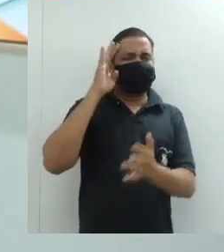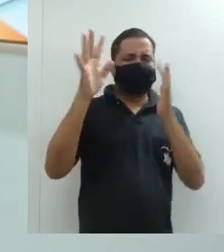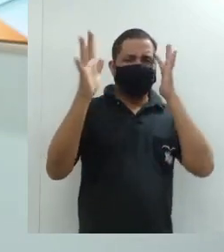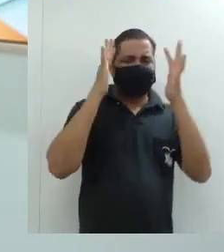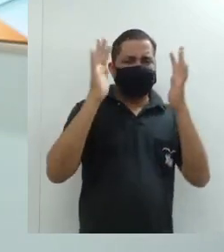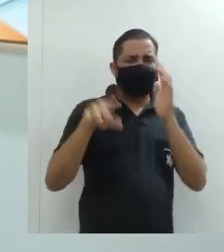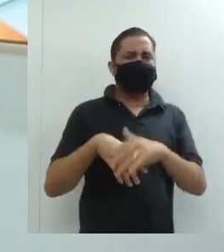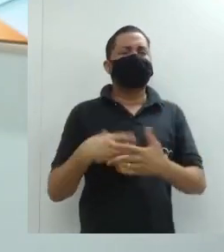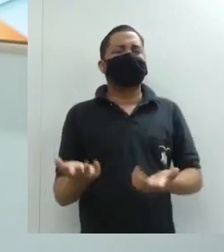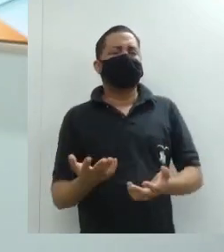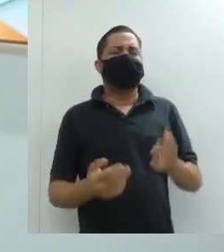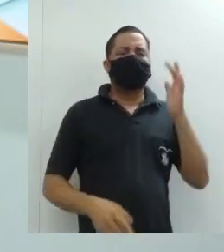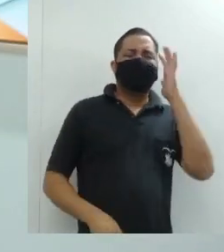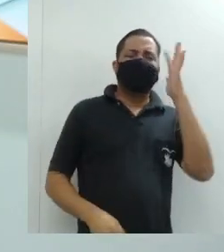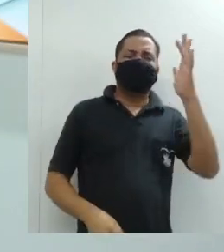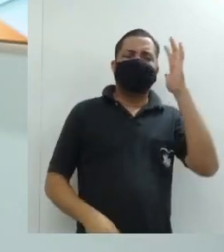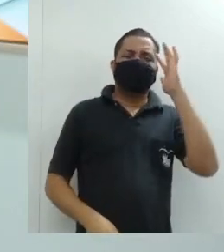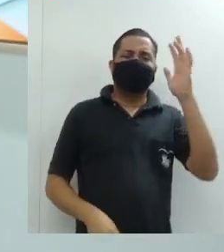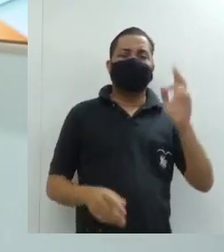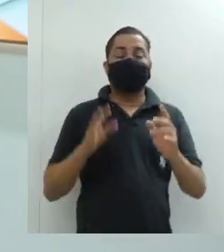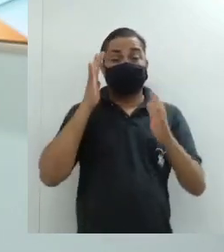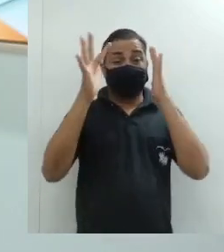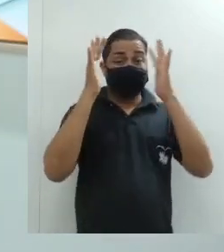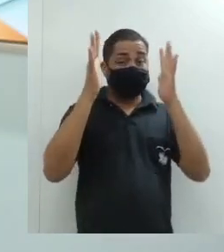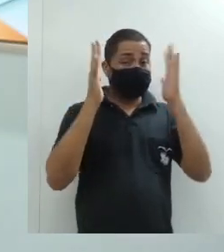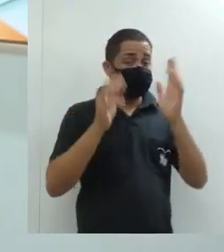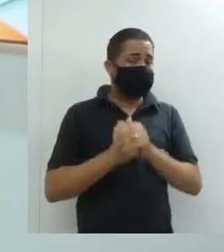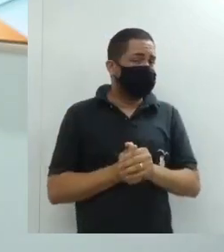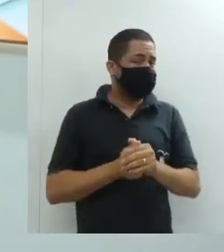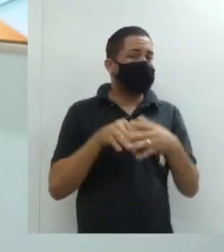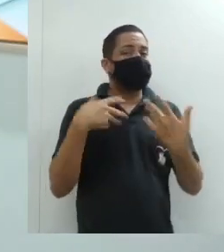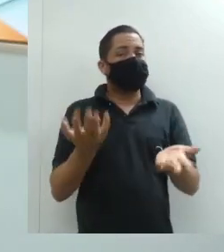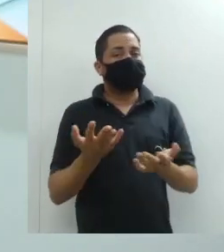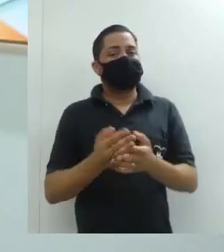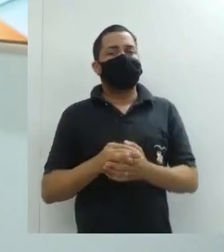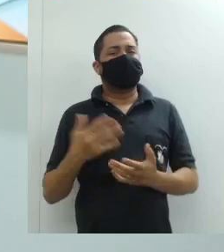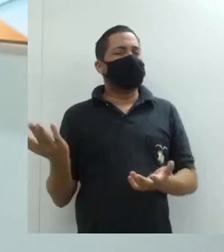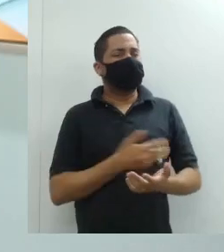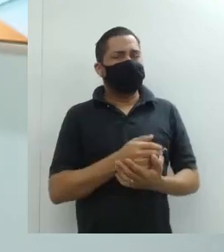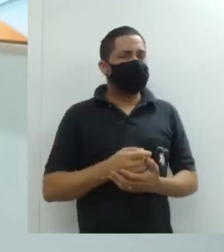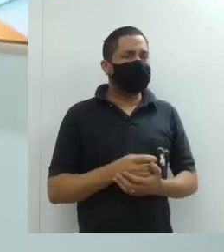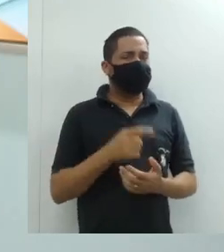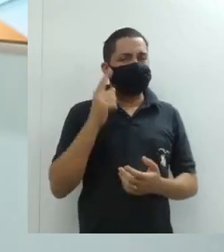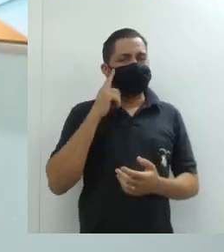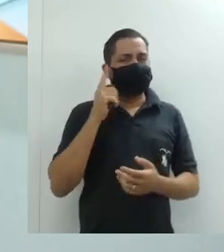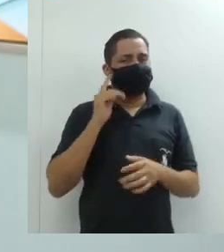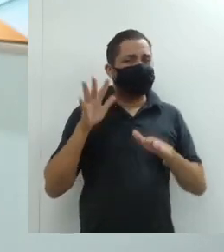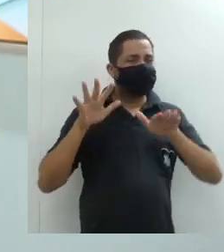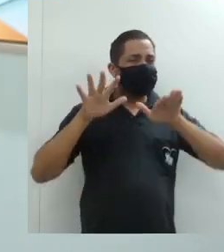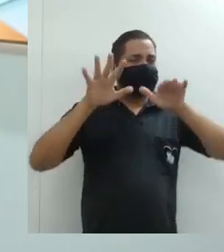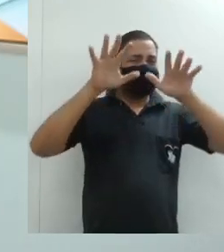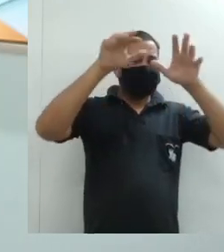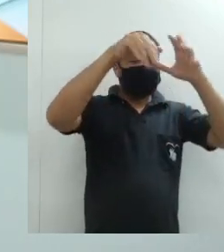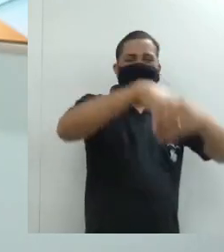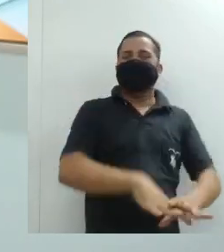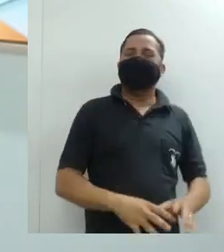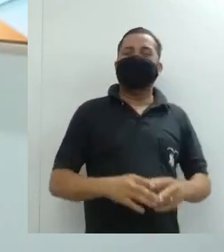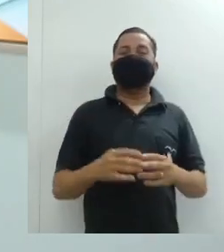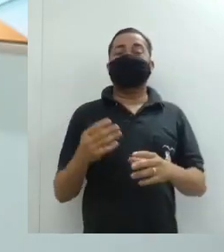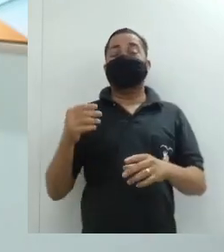que é uma reflexão filosófica. E é isso aí, vamos navegar dentro desse mar